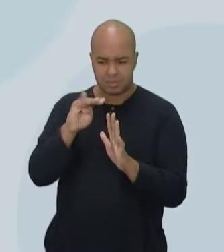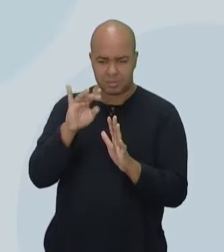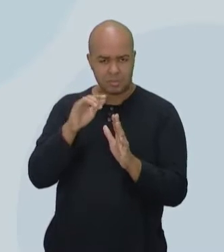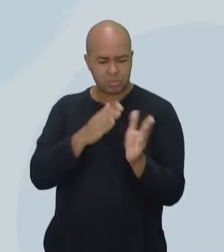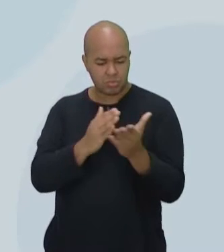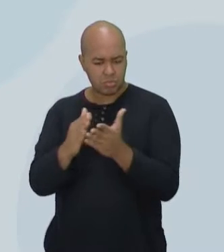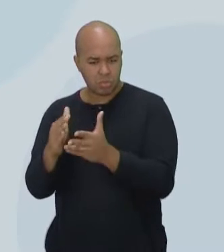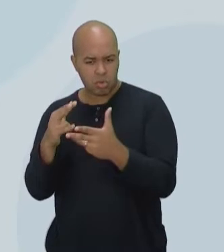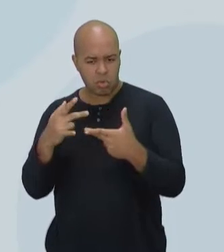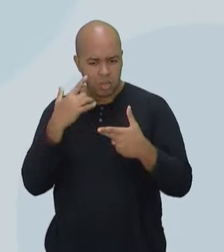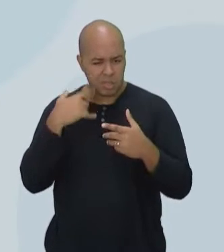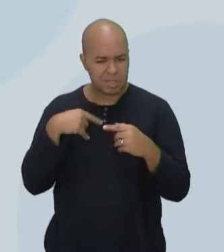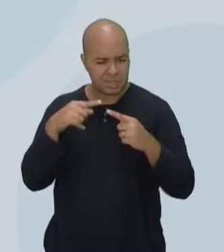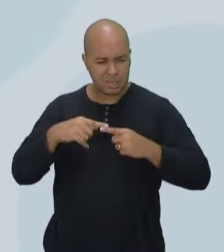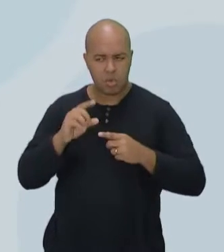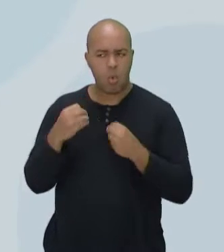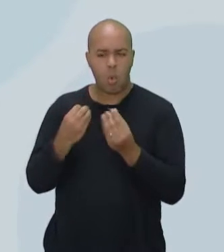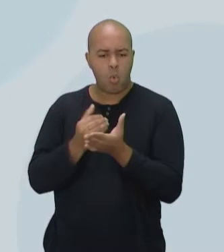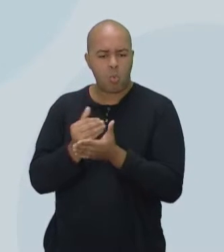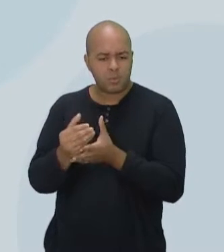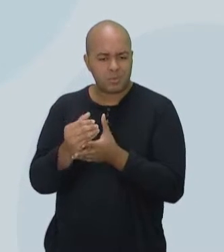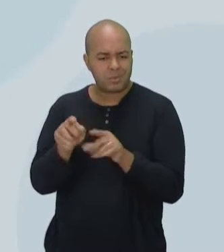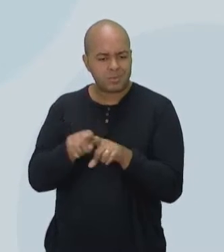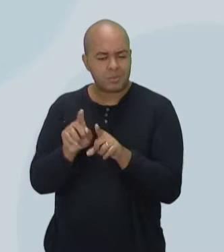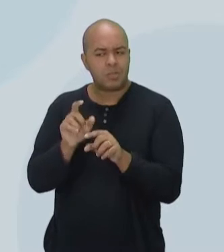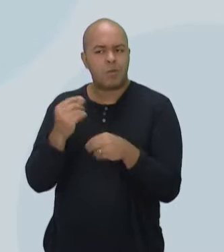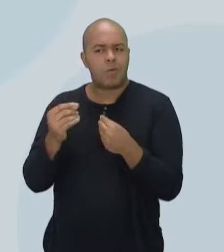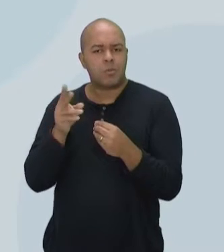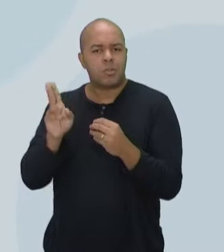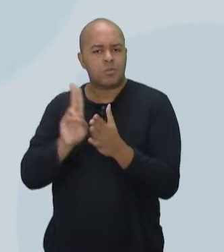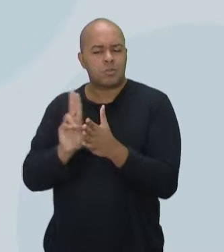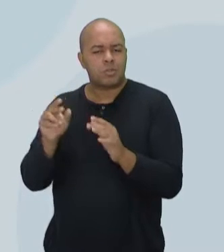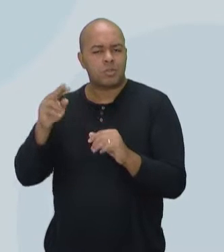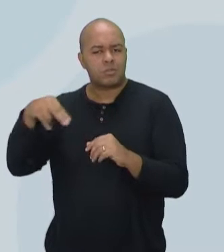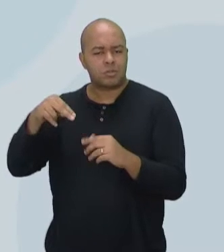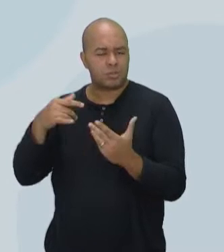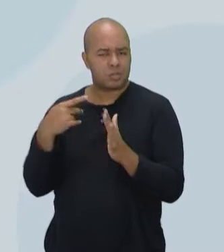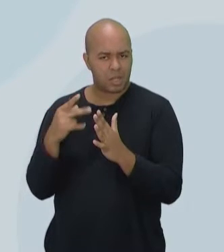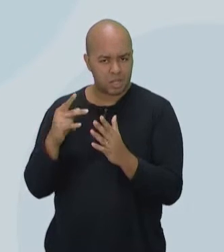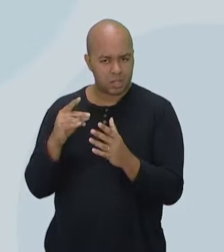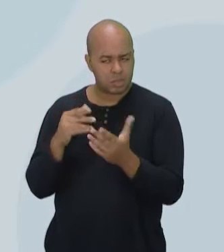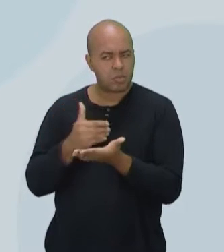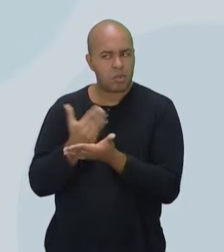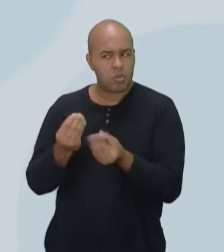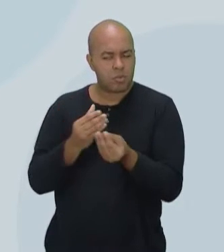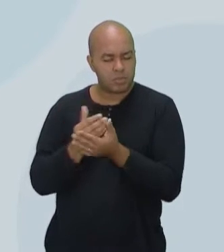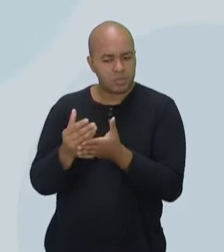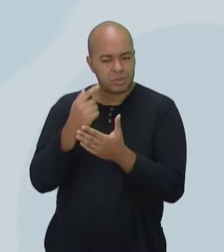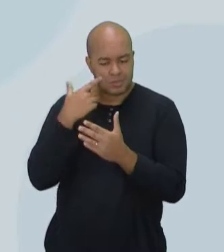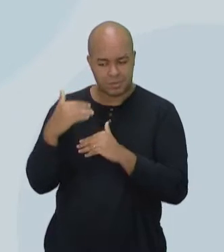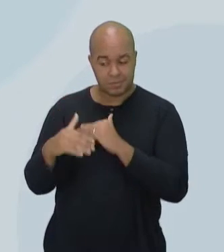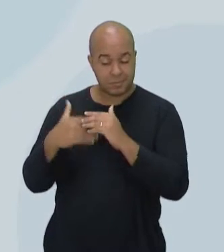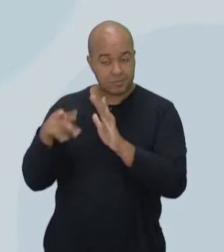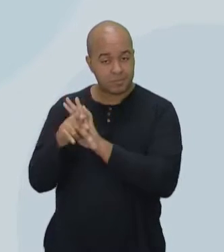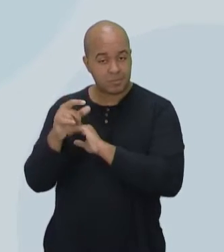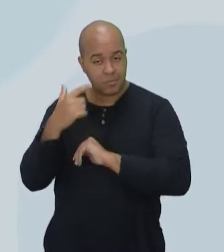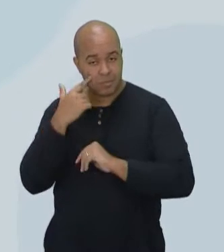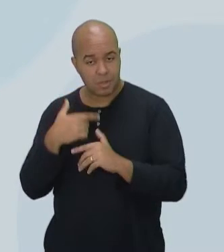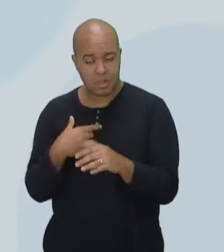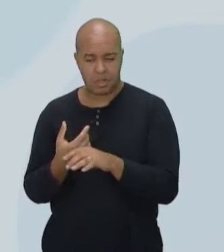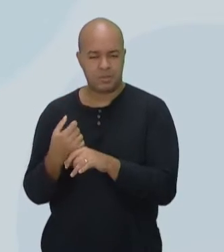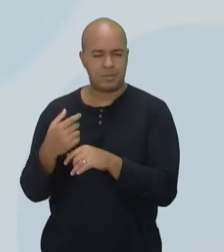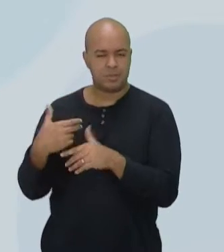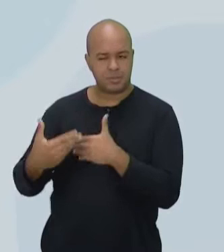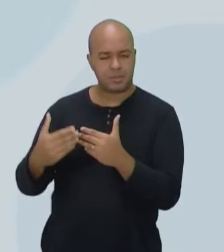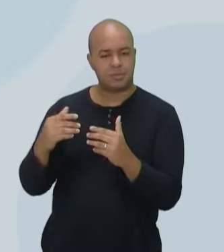bibliográfica contendo a origem dos elementos e sua função como nutriente? Então nós já vimos no desenvolvimento. Lá no